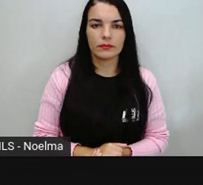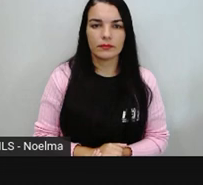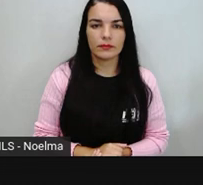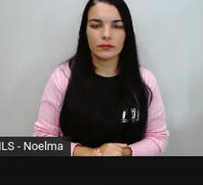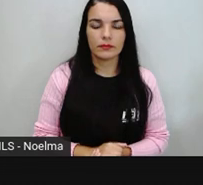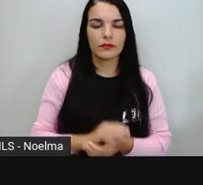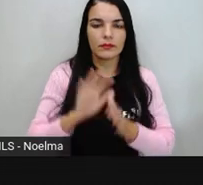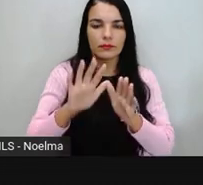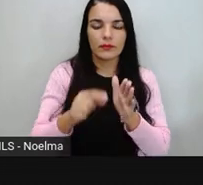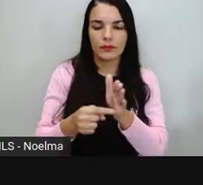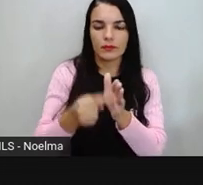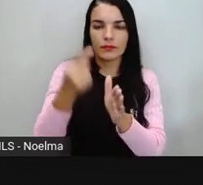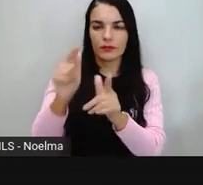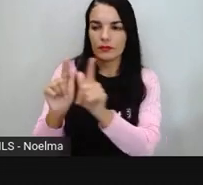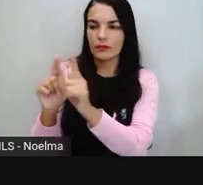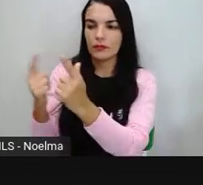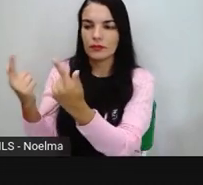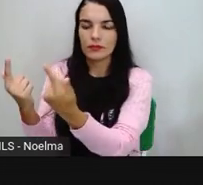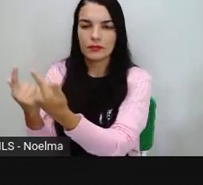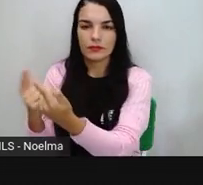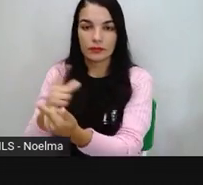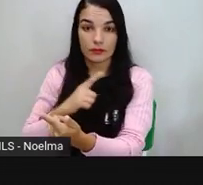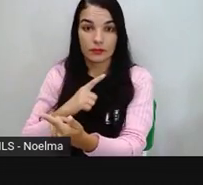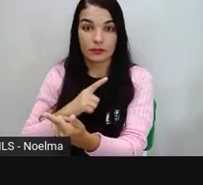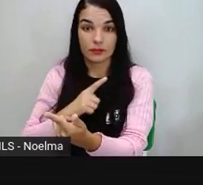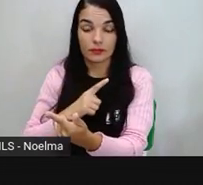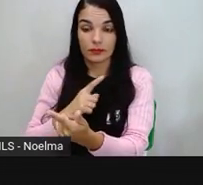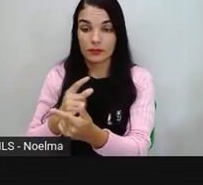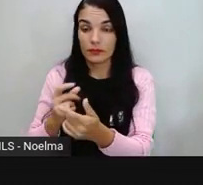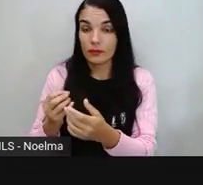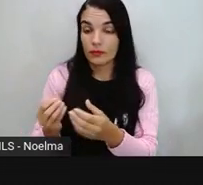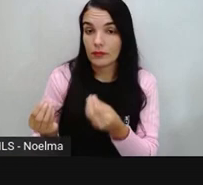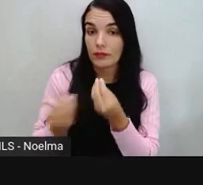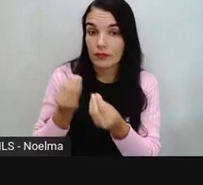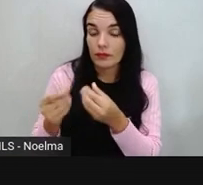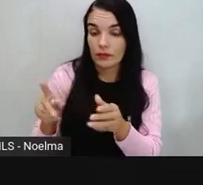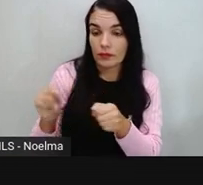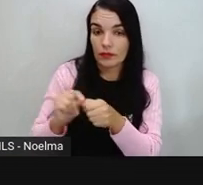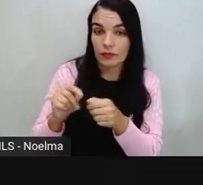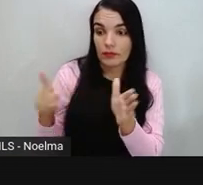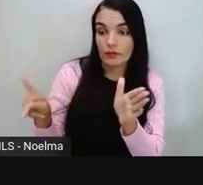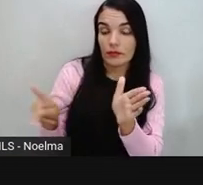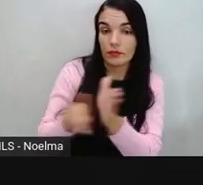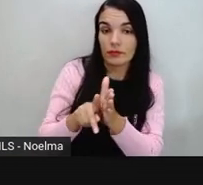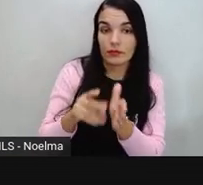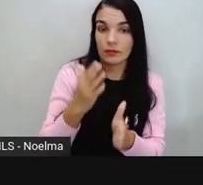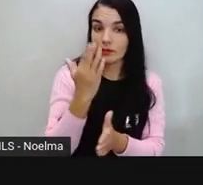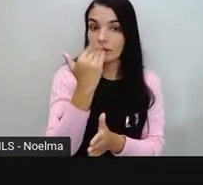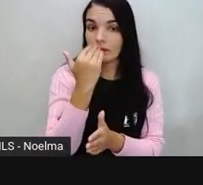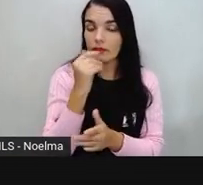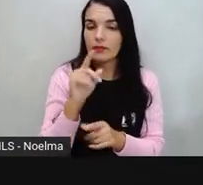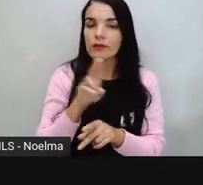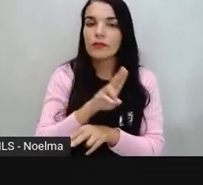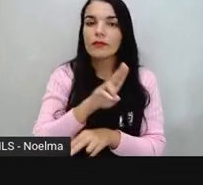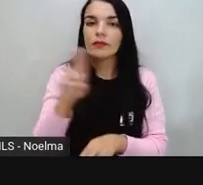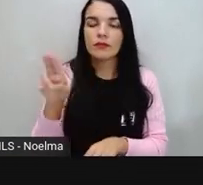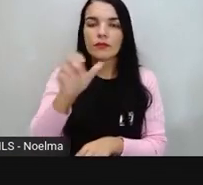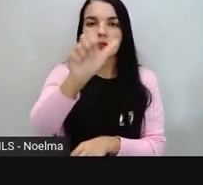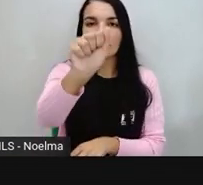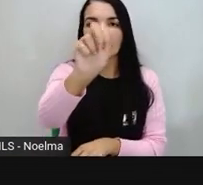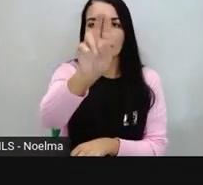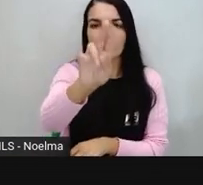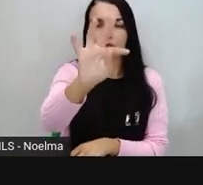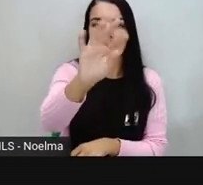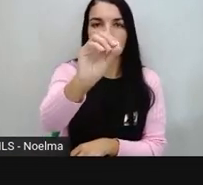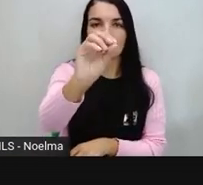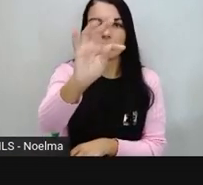O primeiro grupo tem a capacidade de produzir o seu próprio alimento. Por isso é chamado de autótrofo.